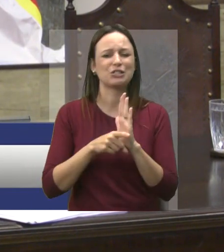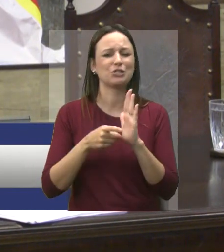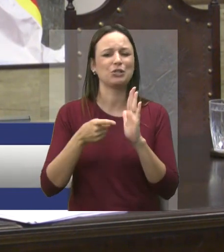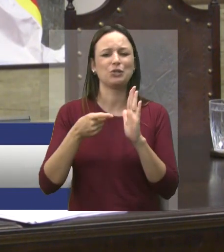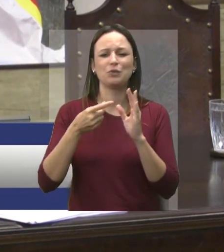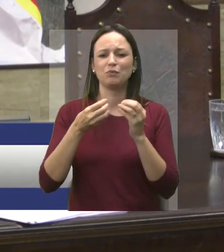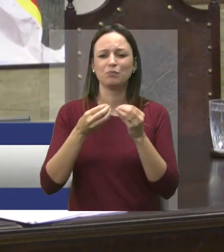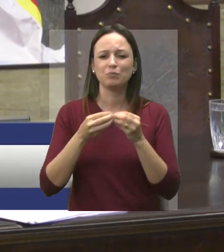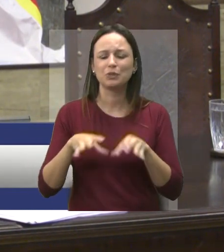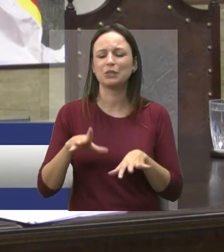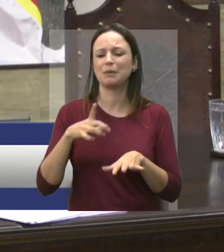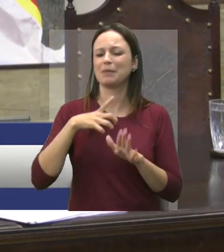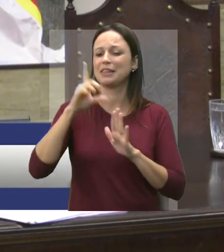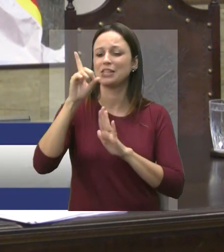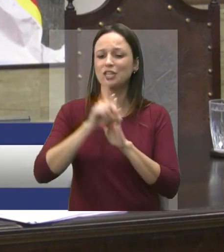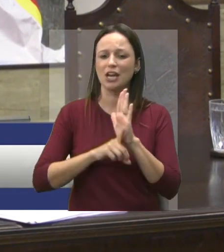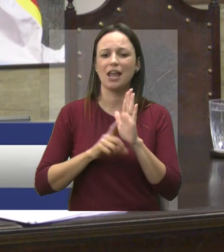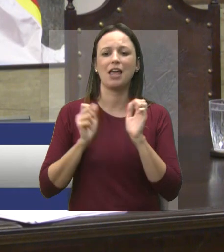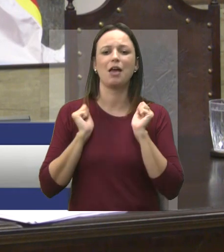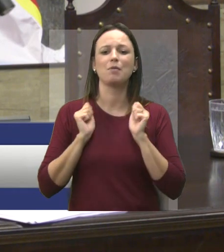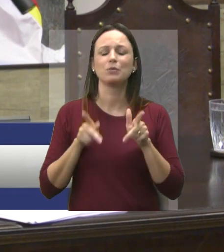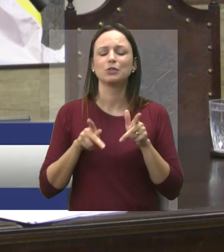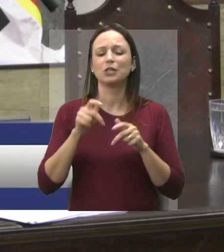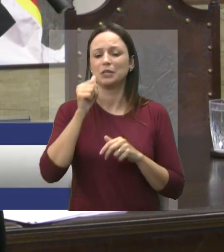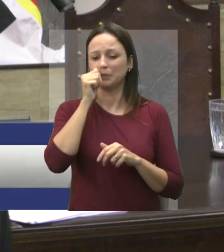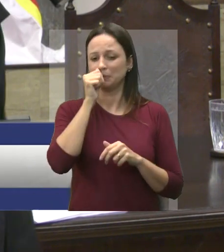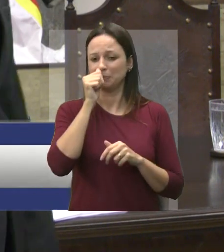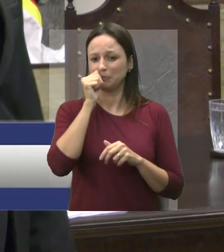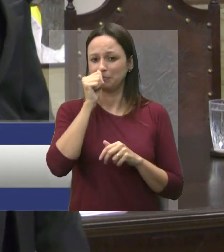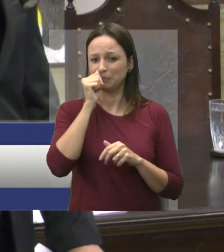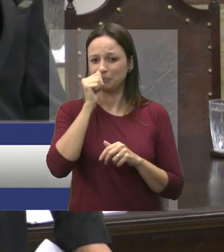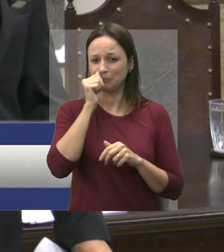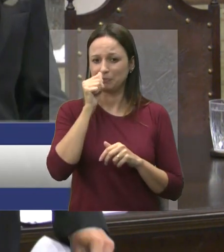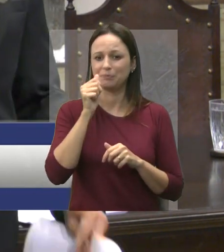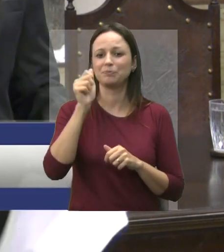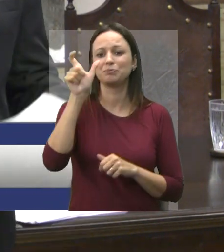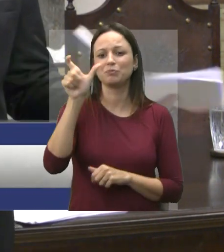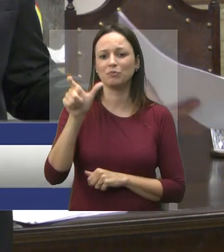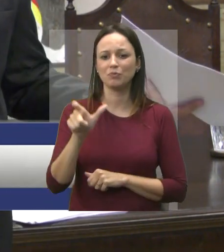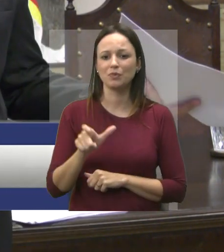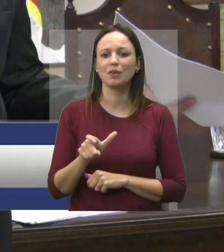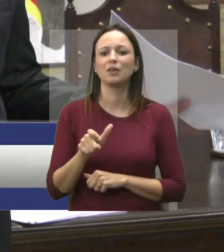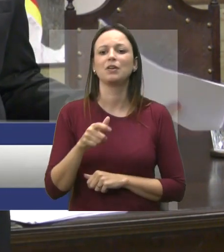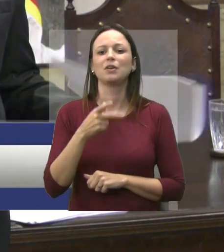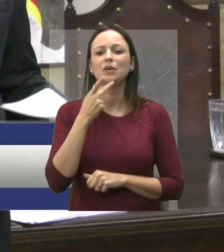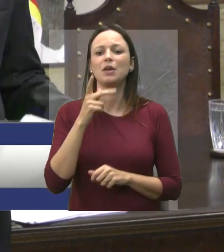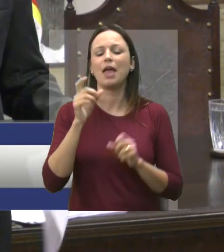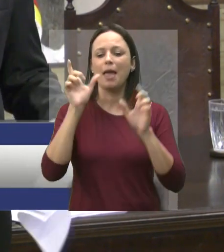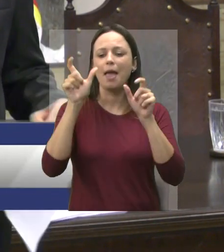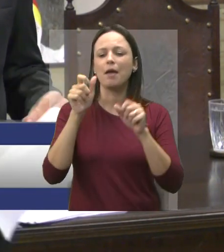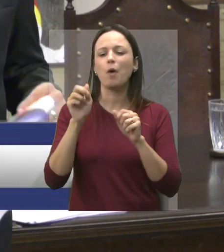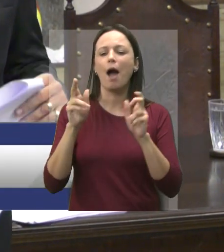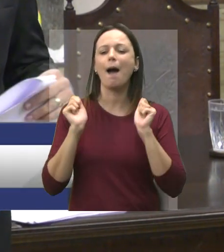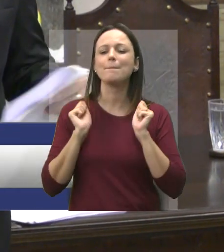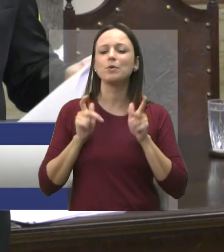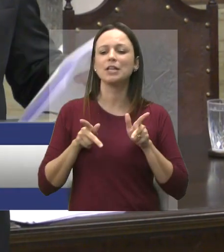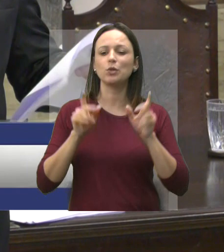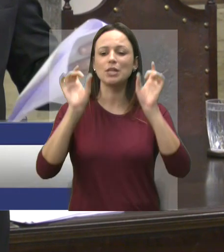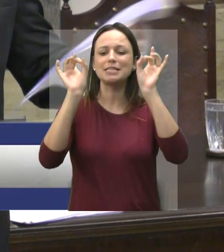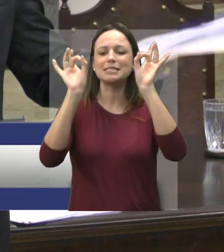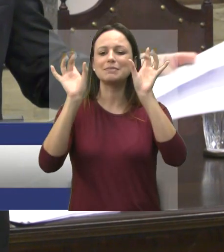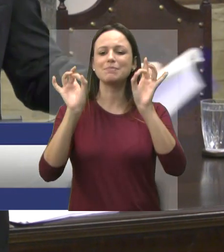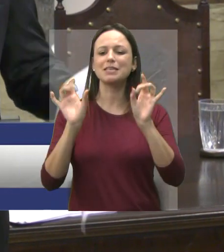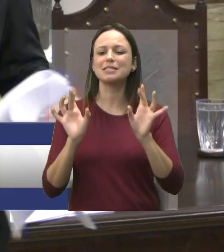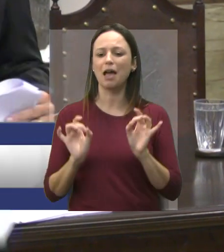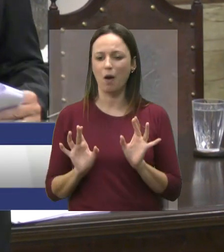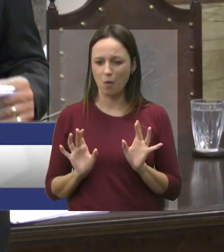direito a uma aposentadoria com exposição a agentes especiais. É o que a gente fala, aposentadoria especial.